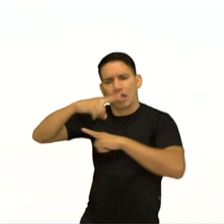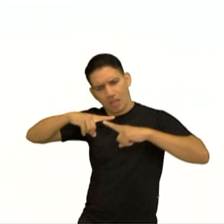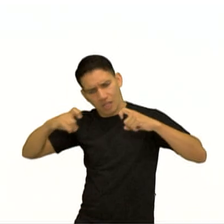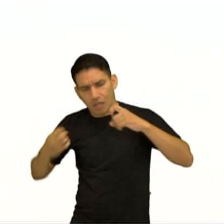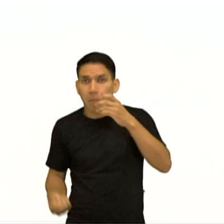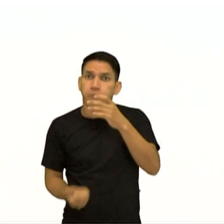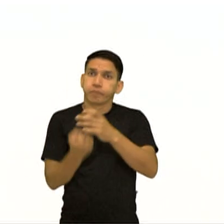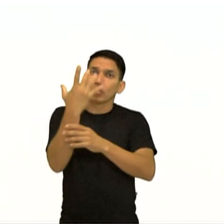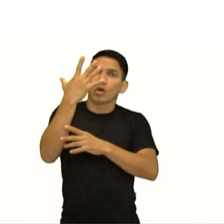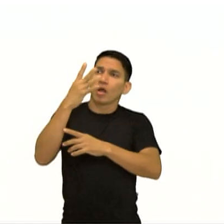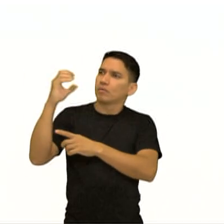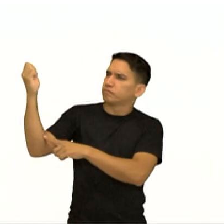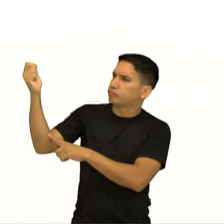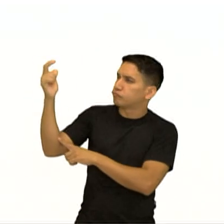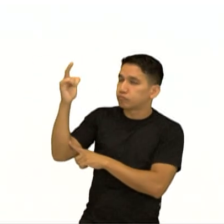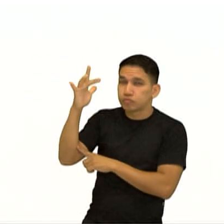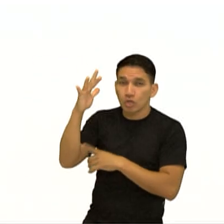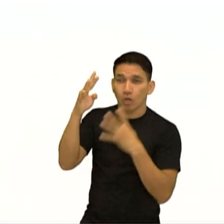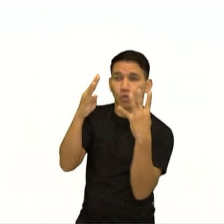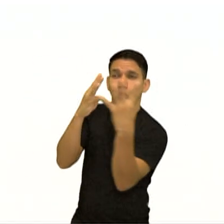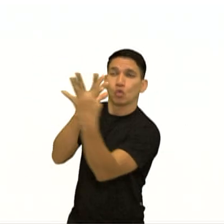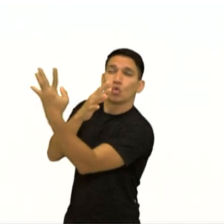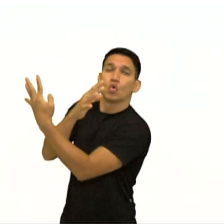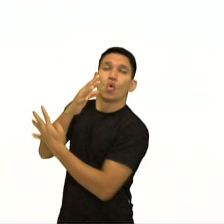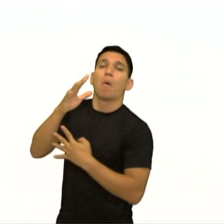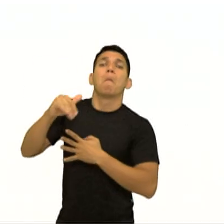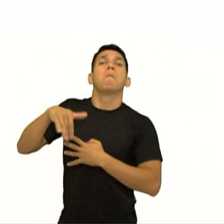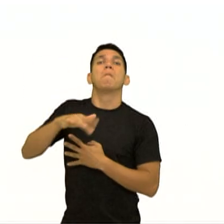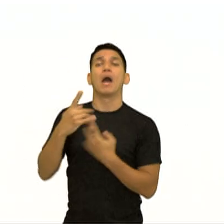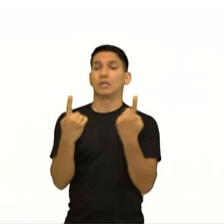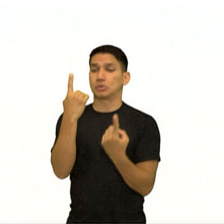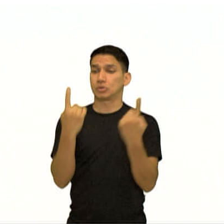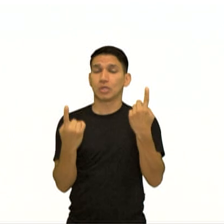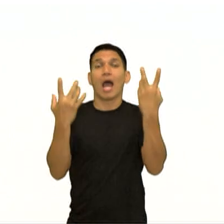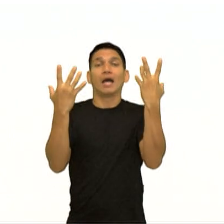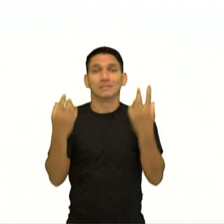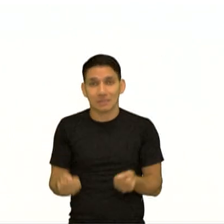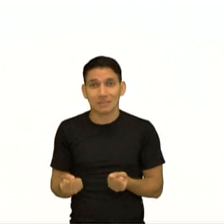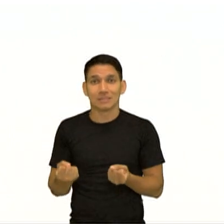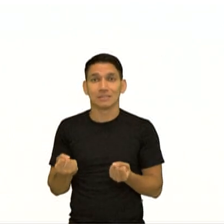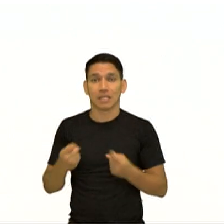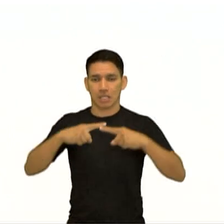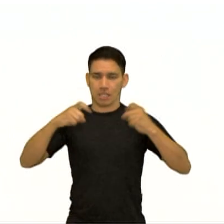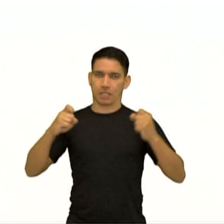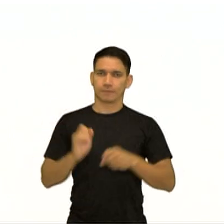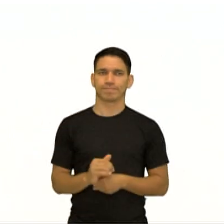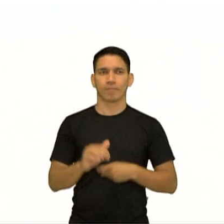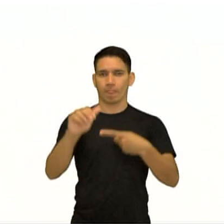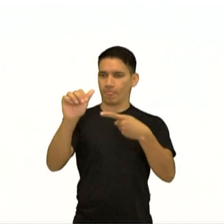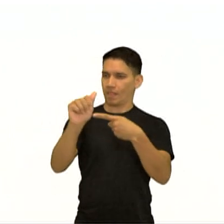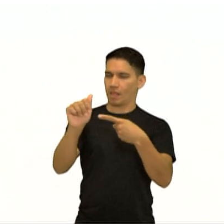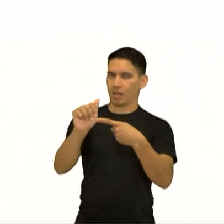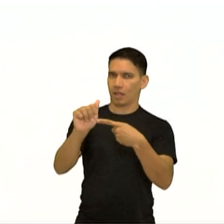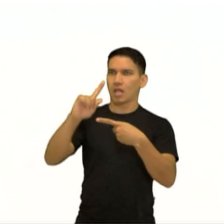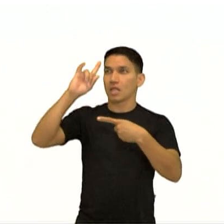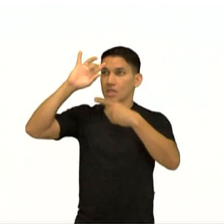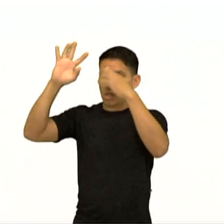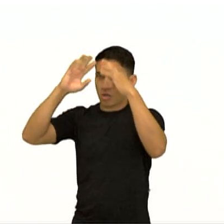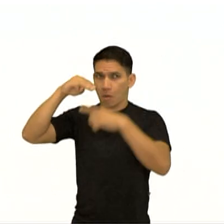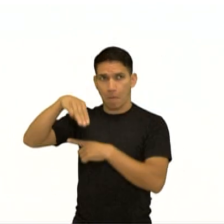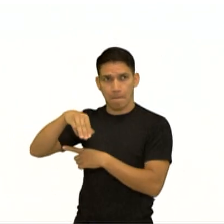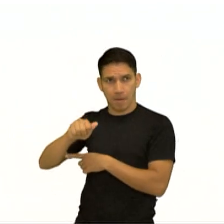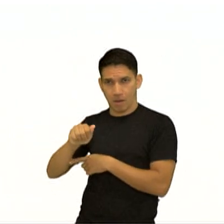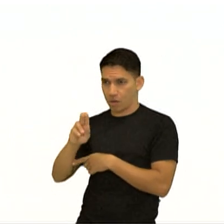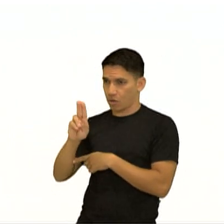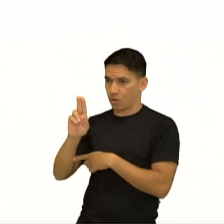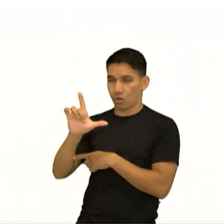de surgimento do sistema solar mais aceita pela ciência? Letra A, teoria de